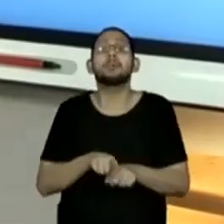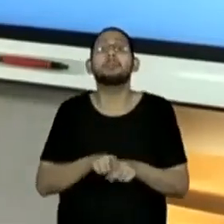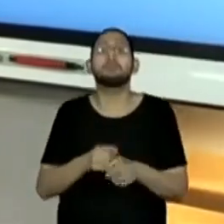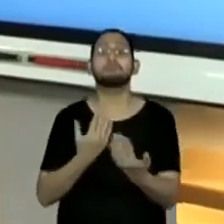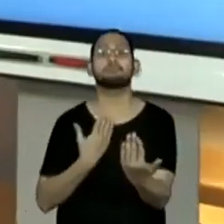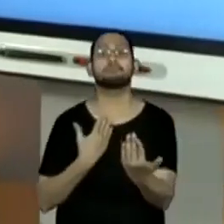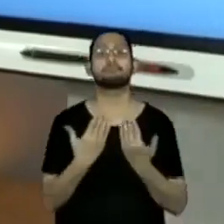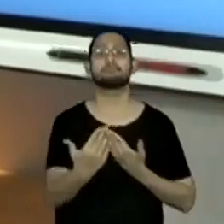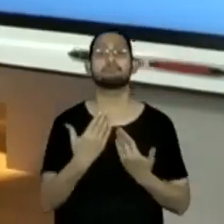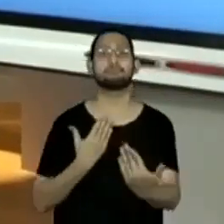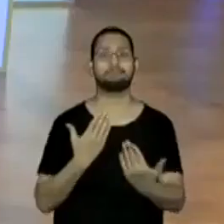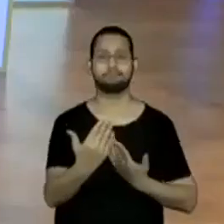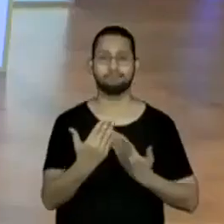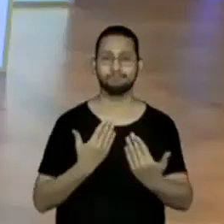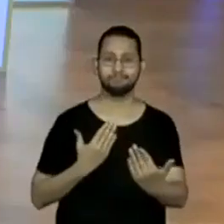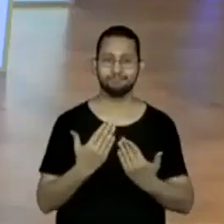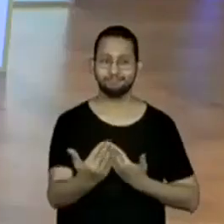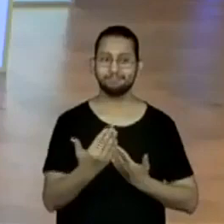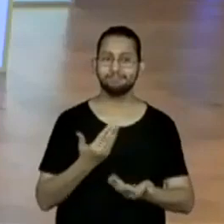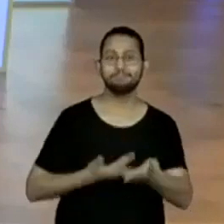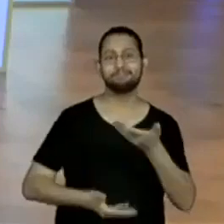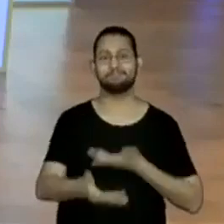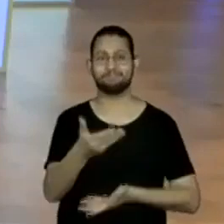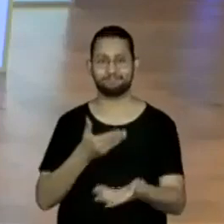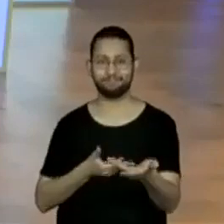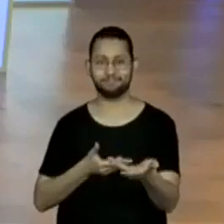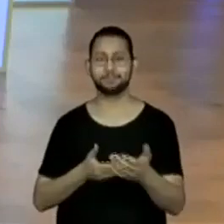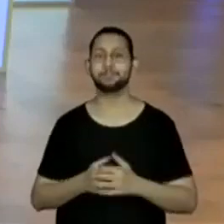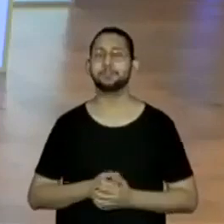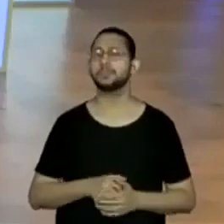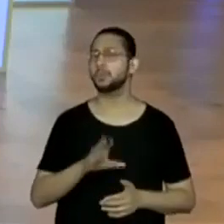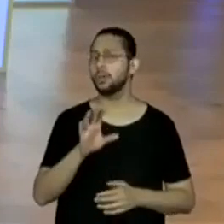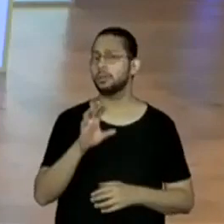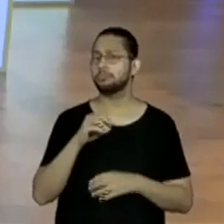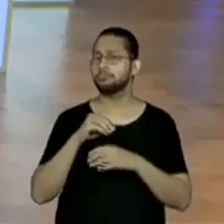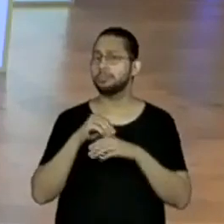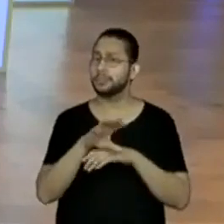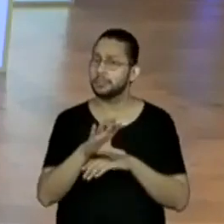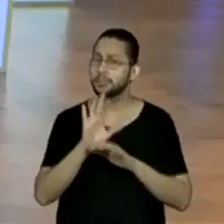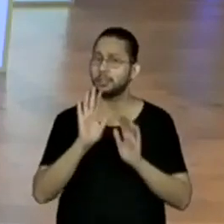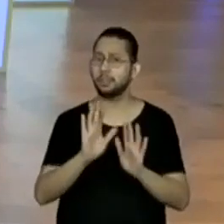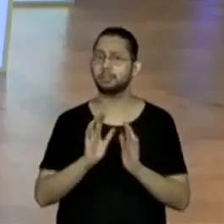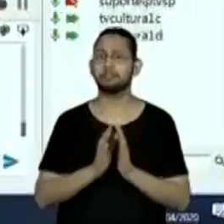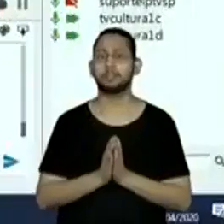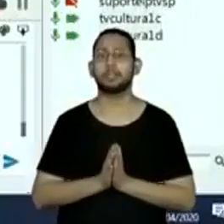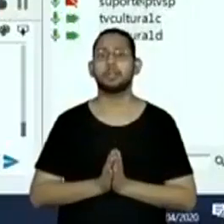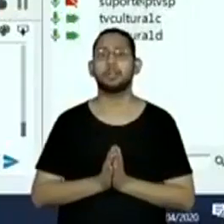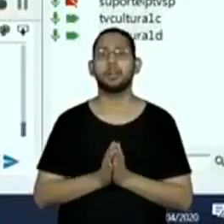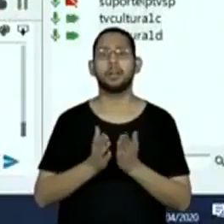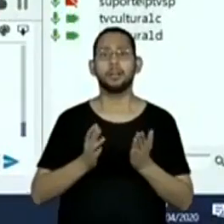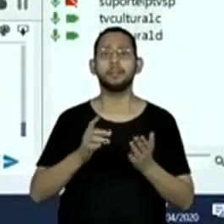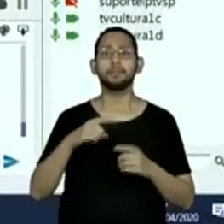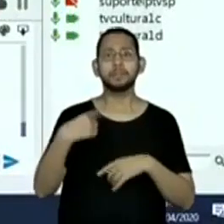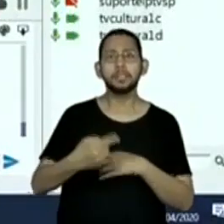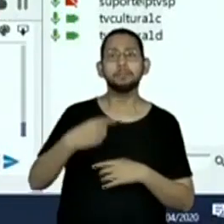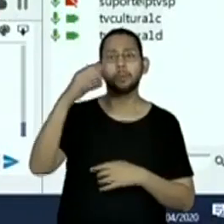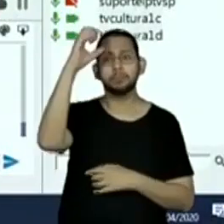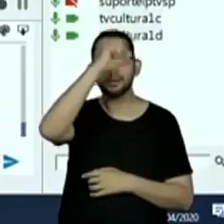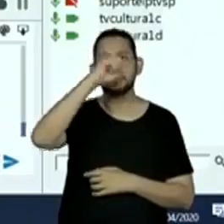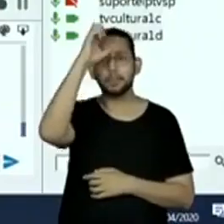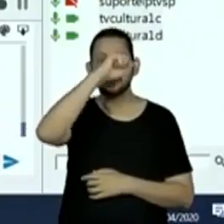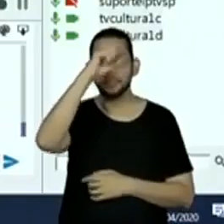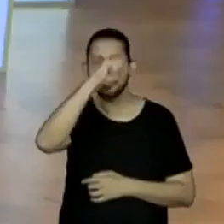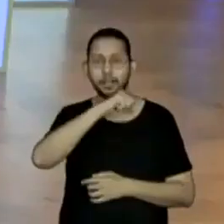vocês. Lembre-se que no contexto final de aprendizagem, para